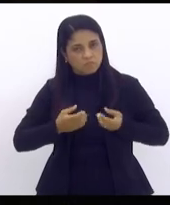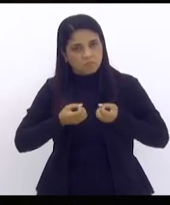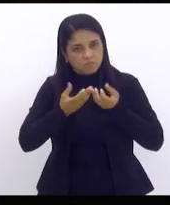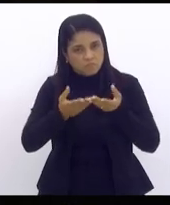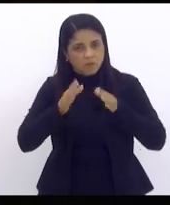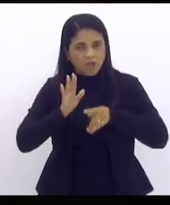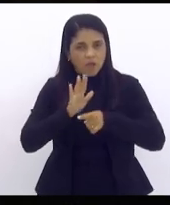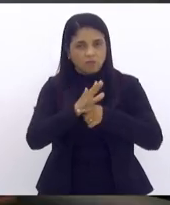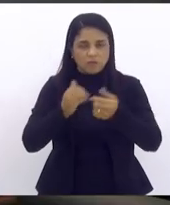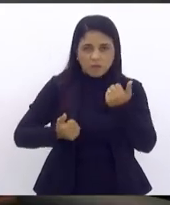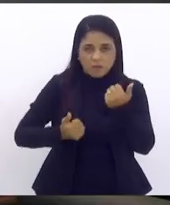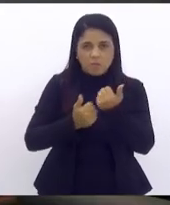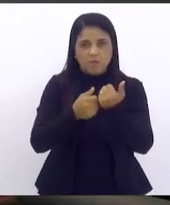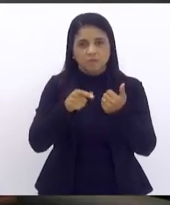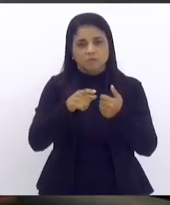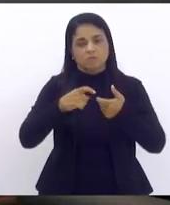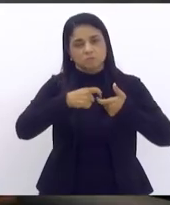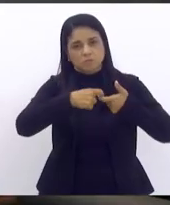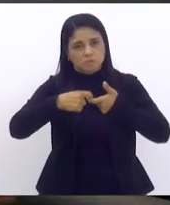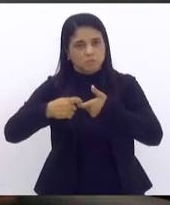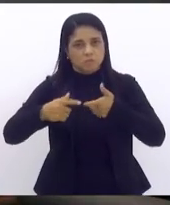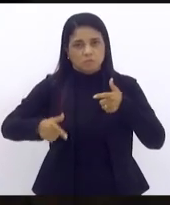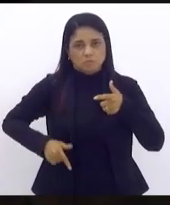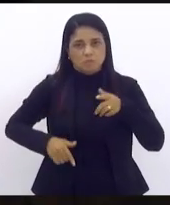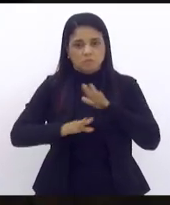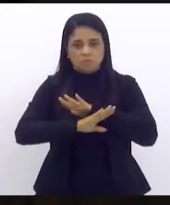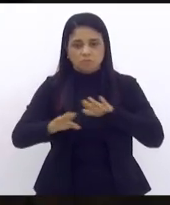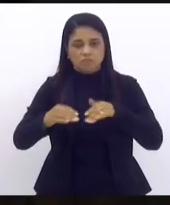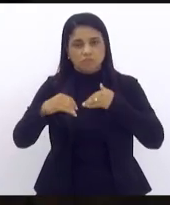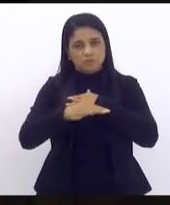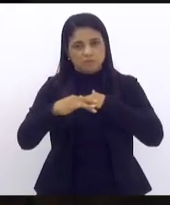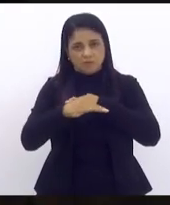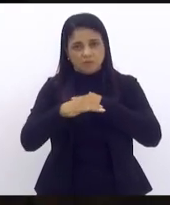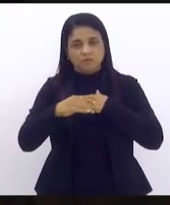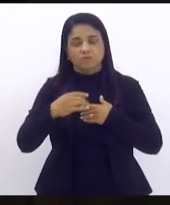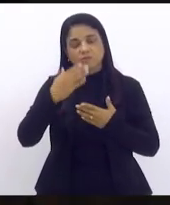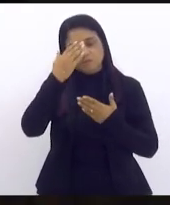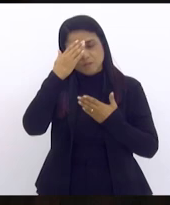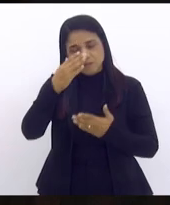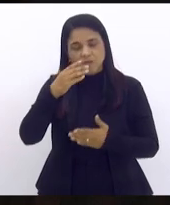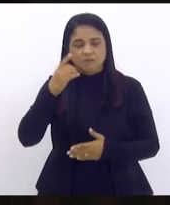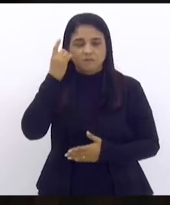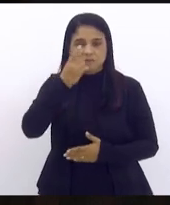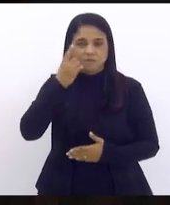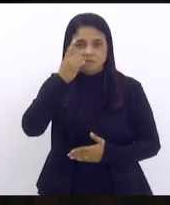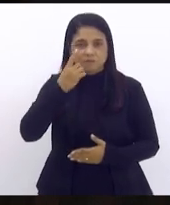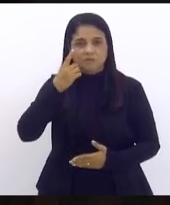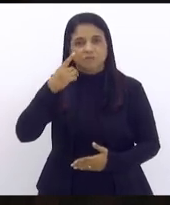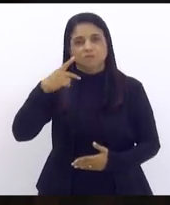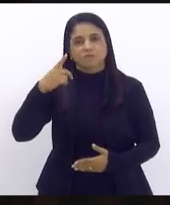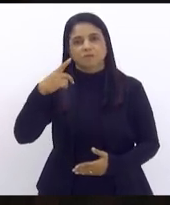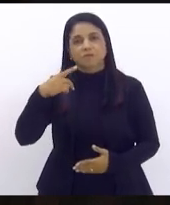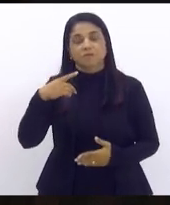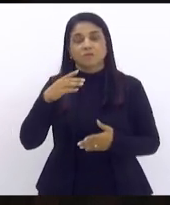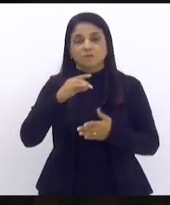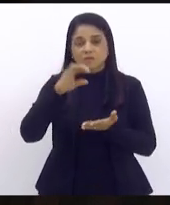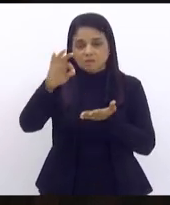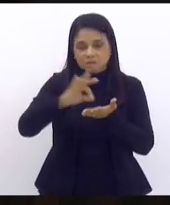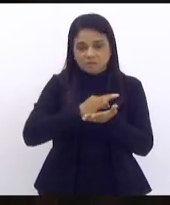município de vocês. Muito obrigado. Obrigado, deputado Felipe Poubel. Próximo orador inscrito, deputado Rodrigo